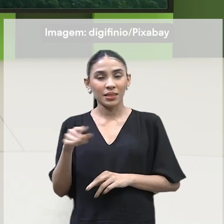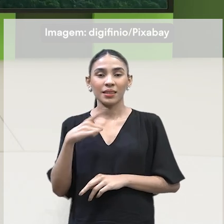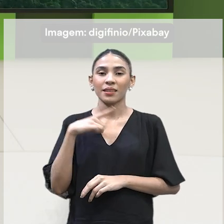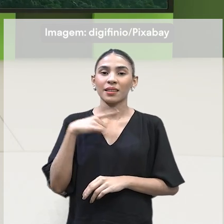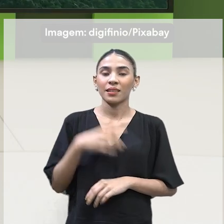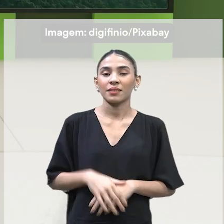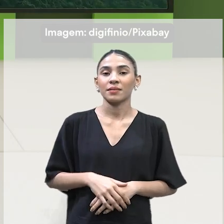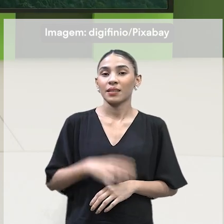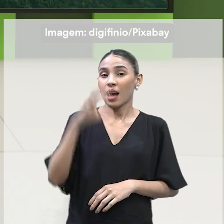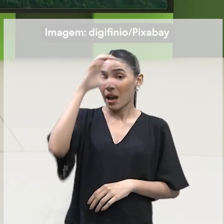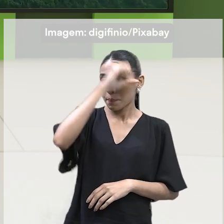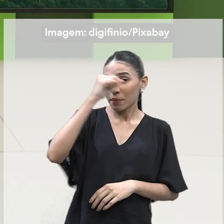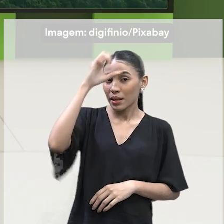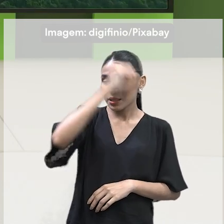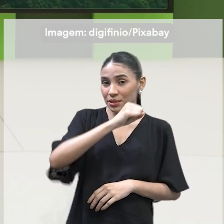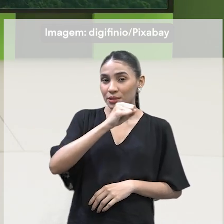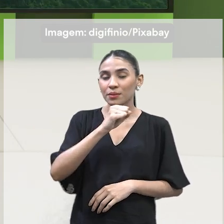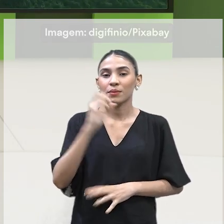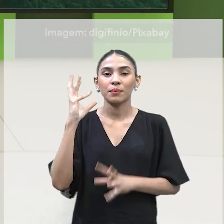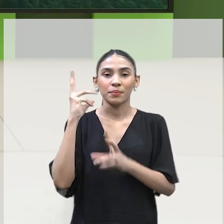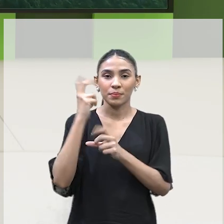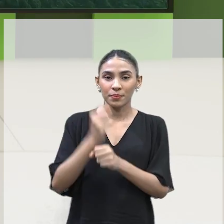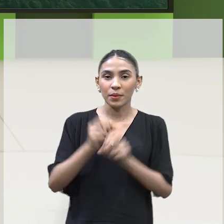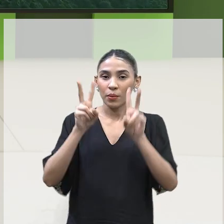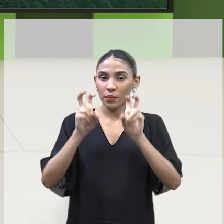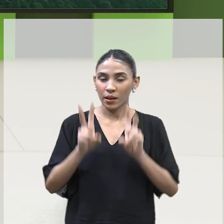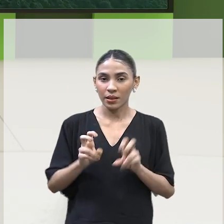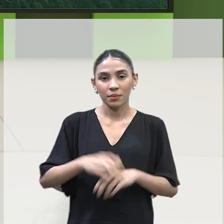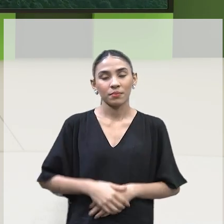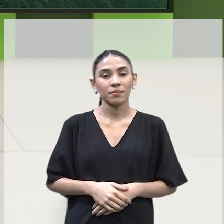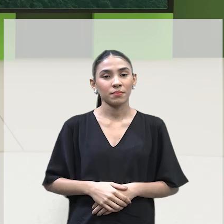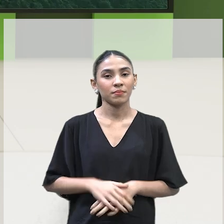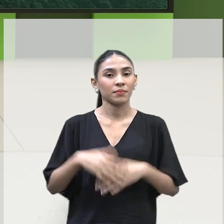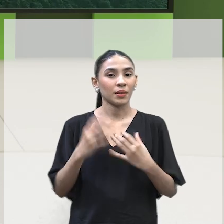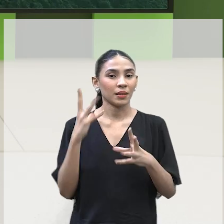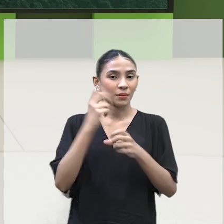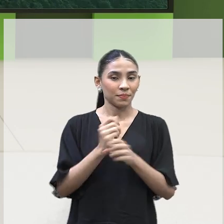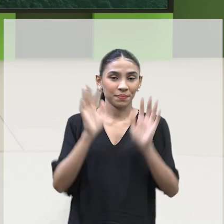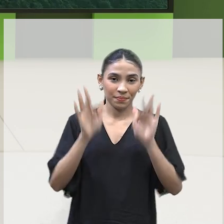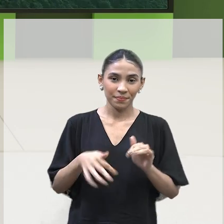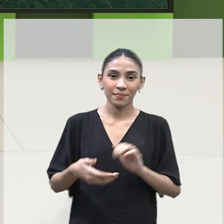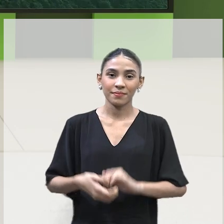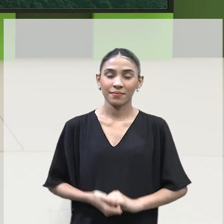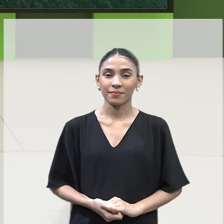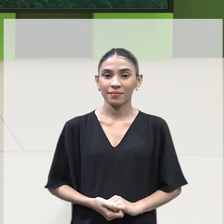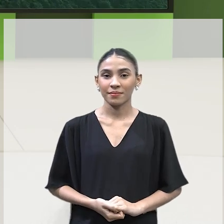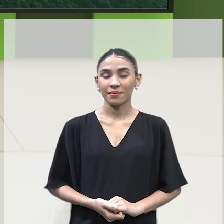né, aprendido um pouco mais sobre todos esses assuntos e a nossa revisão termina aqui.